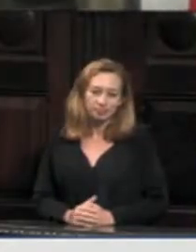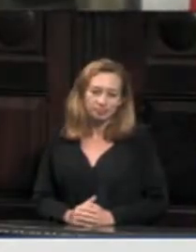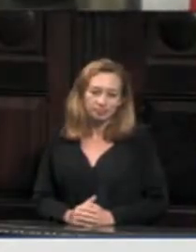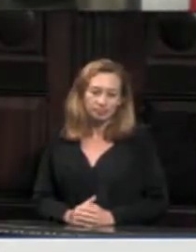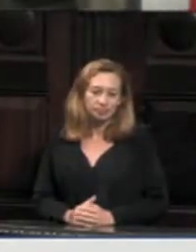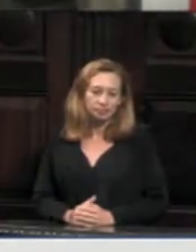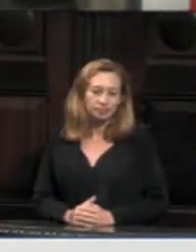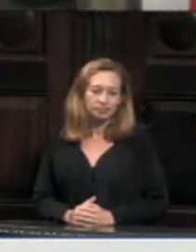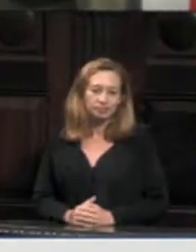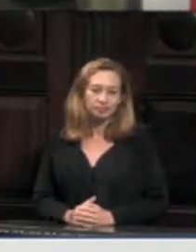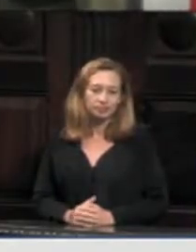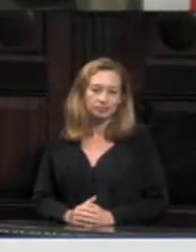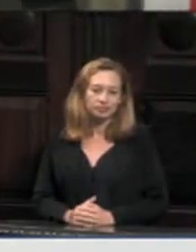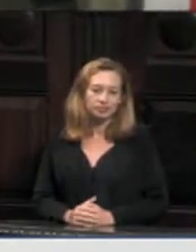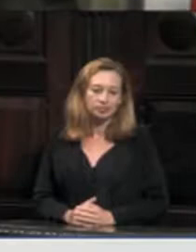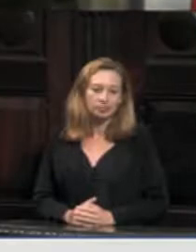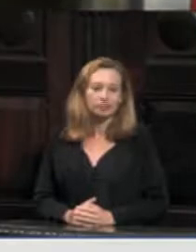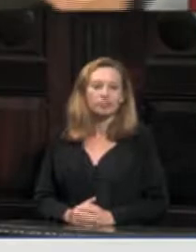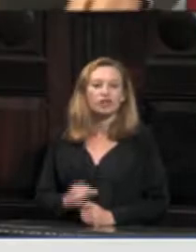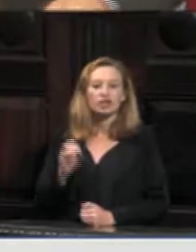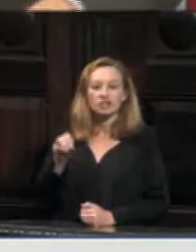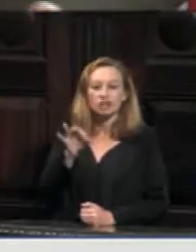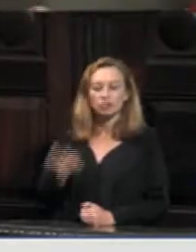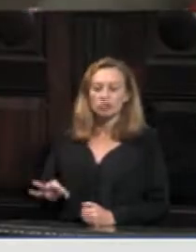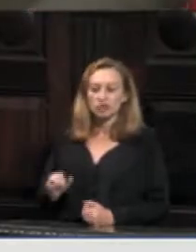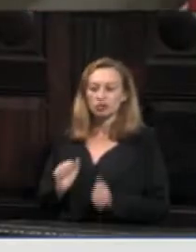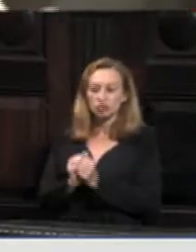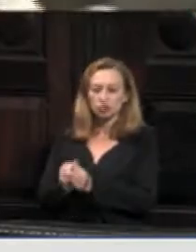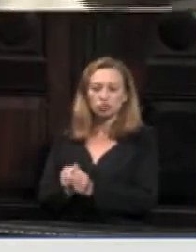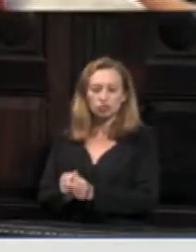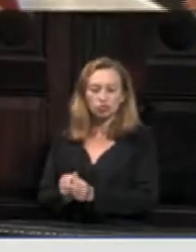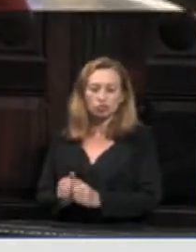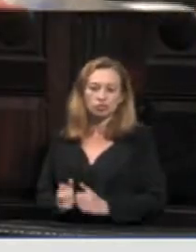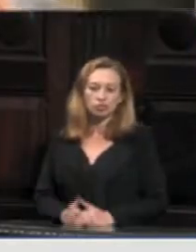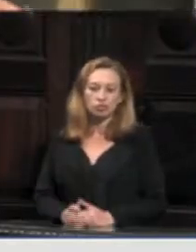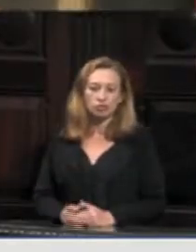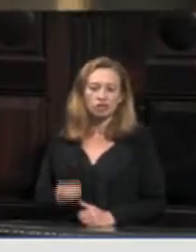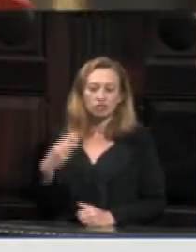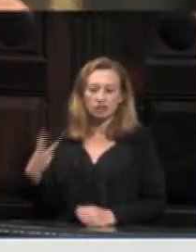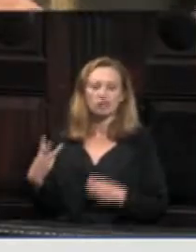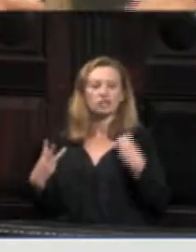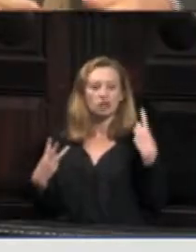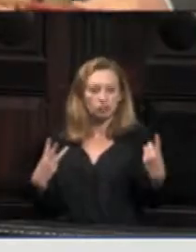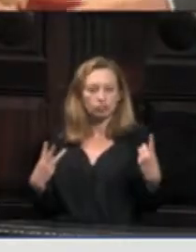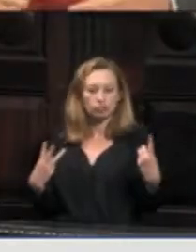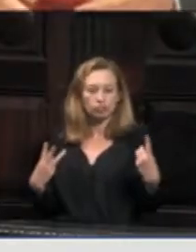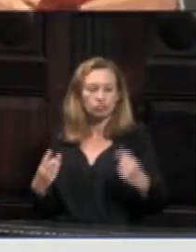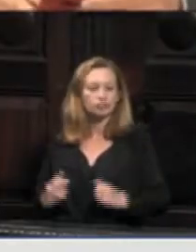Com o relator, 0%. 3 a 1.